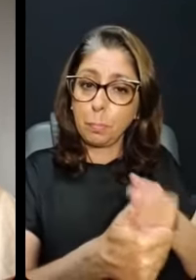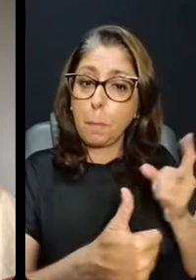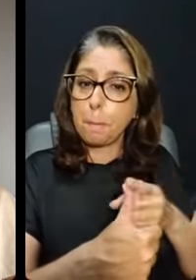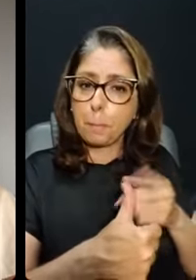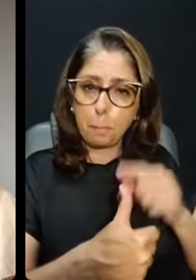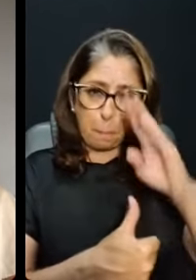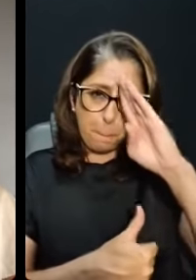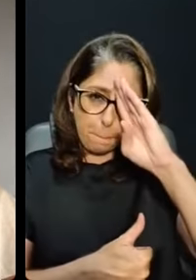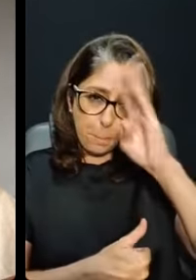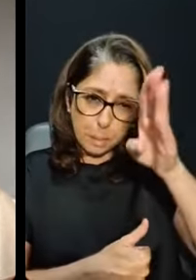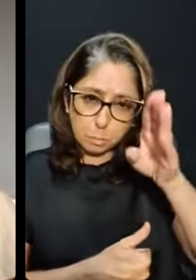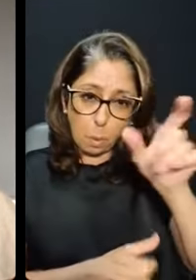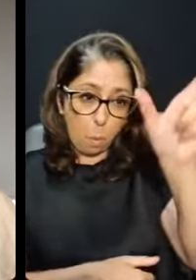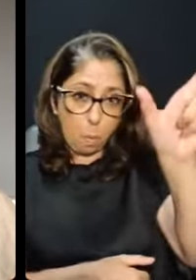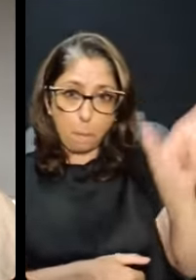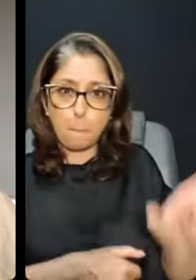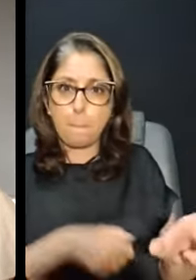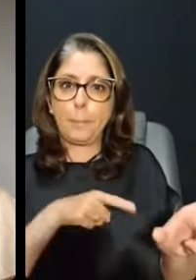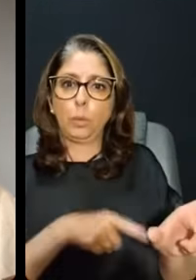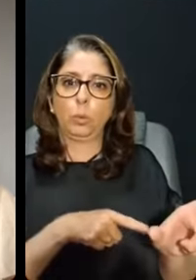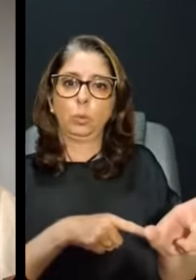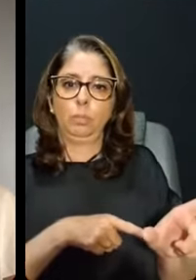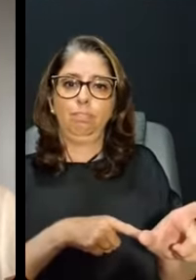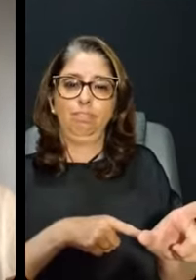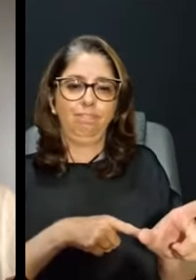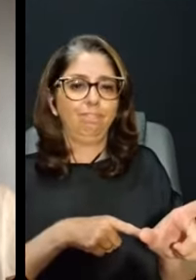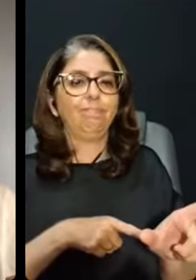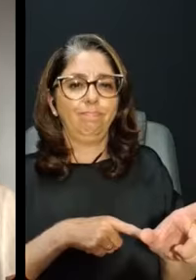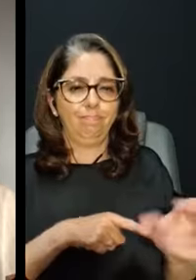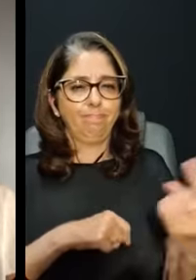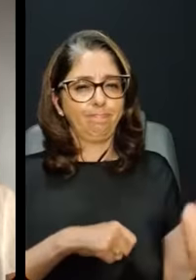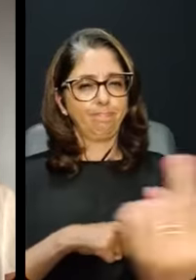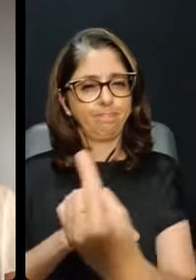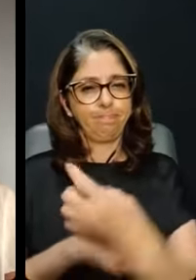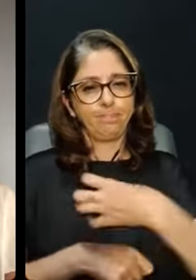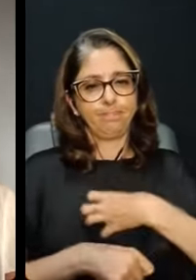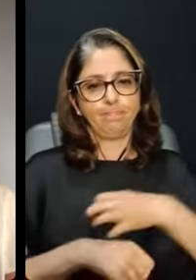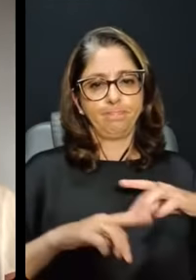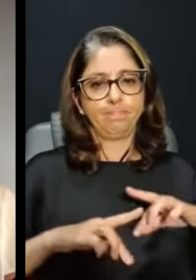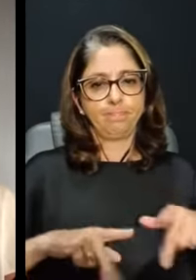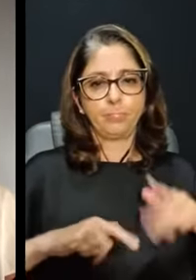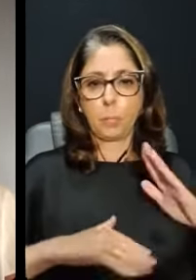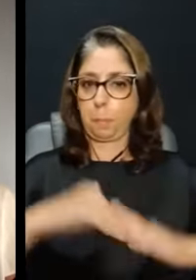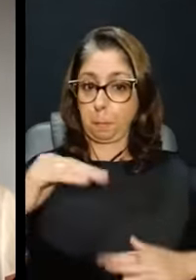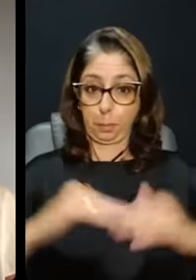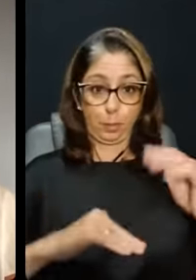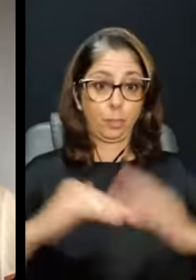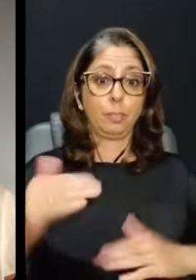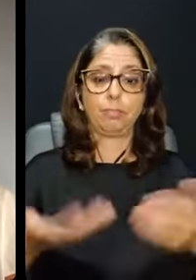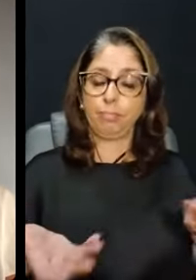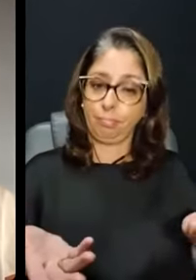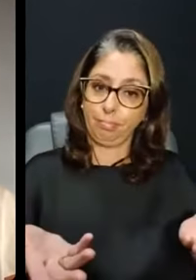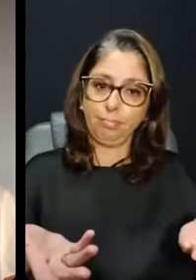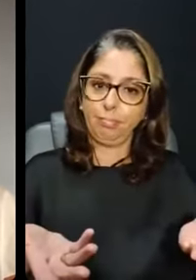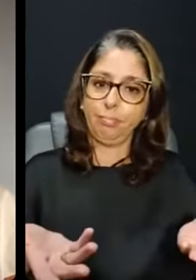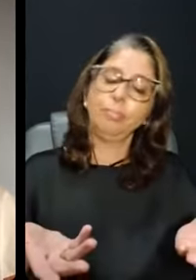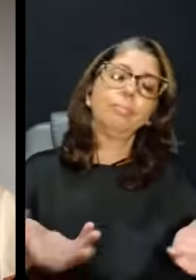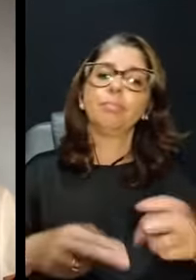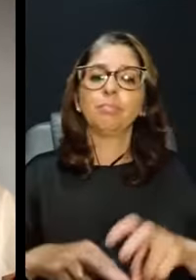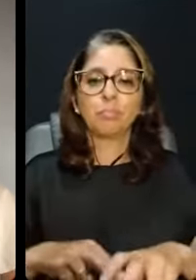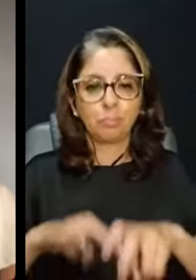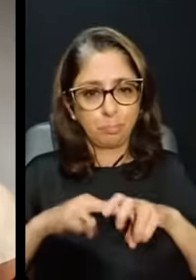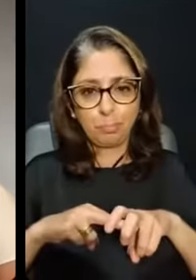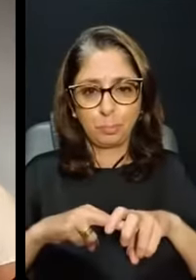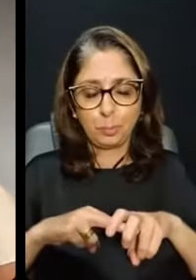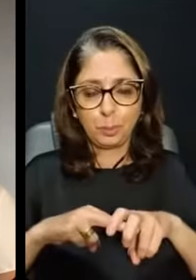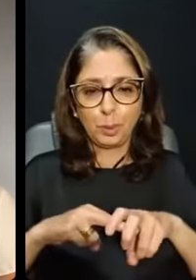que têm desejos, cada um com a sua personalidade, cada um com a sua forma de atuar. Então, nesse percurso, a gente chama pessoas